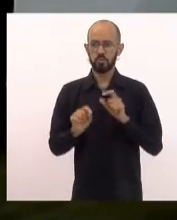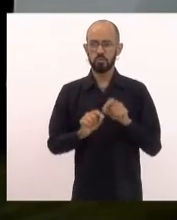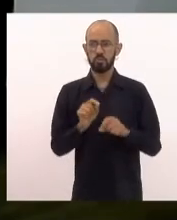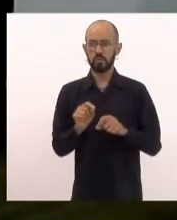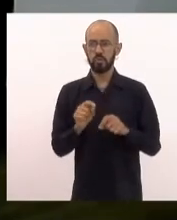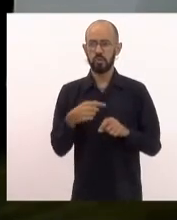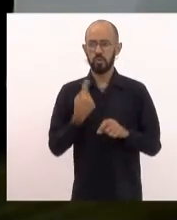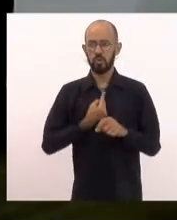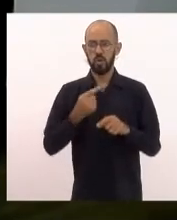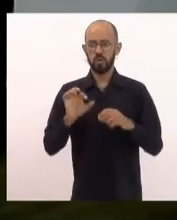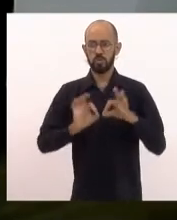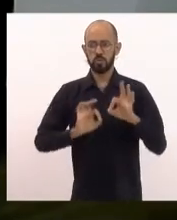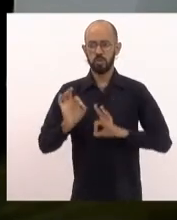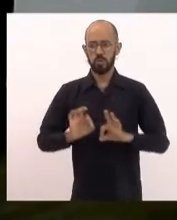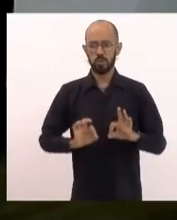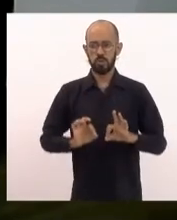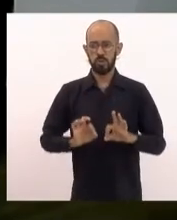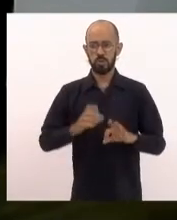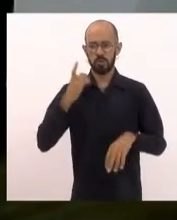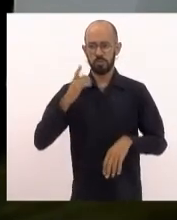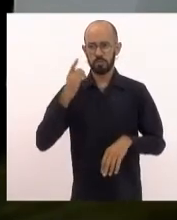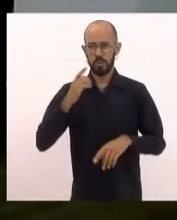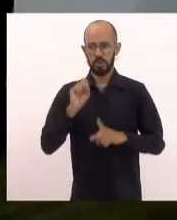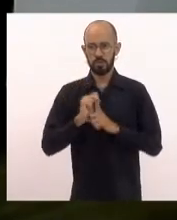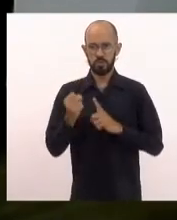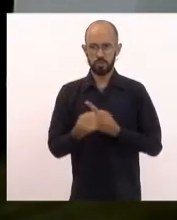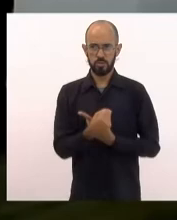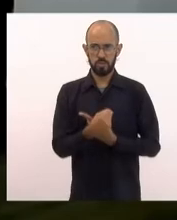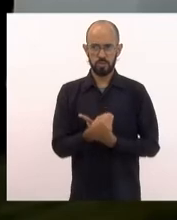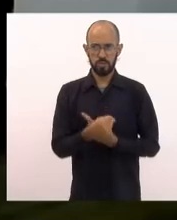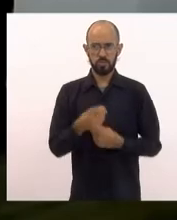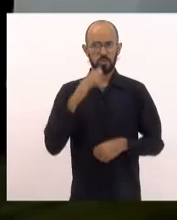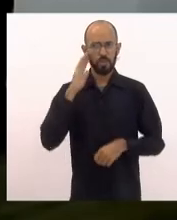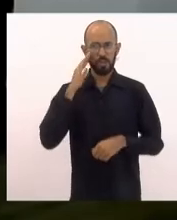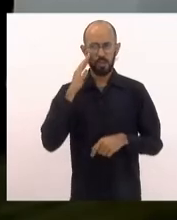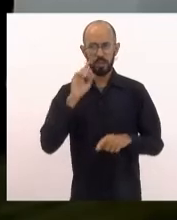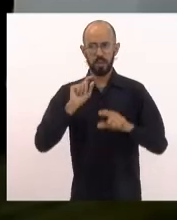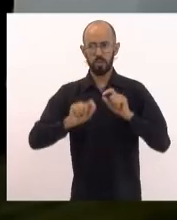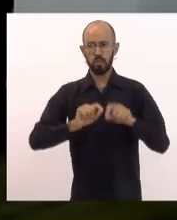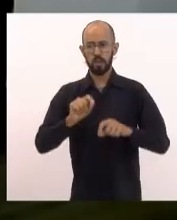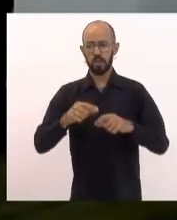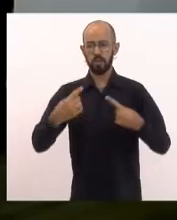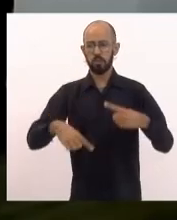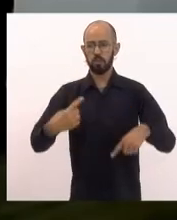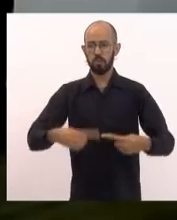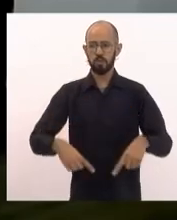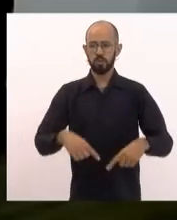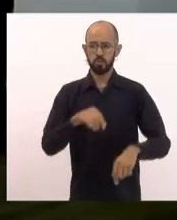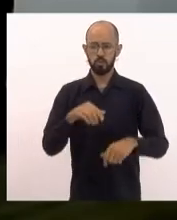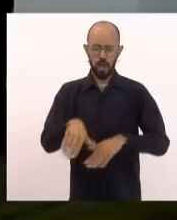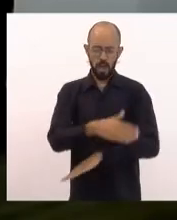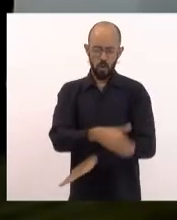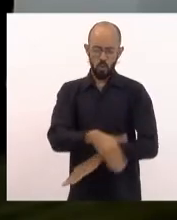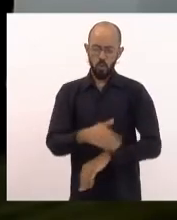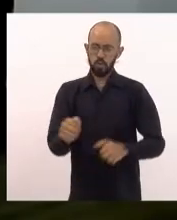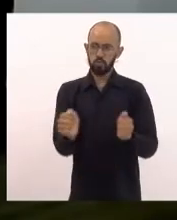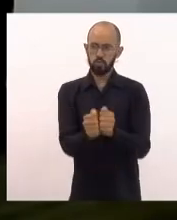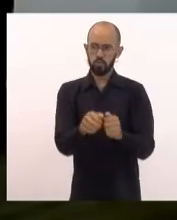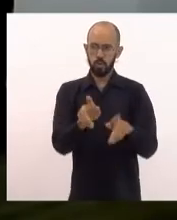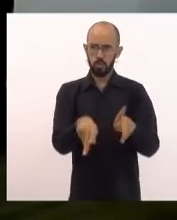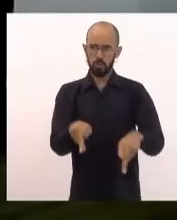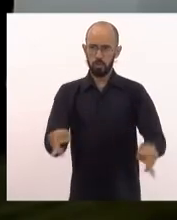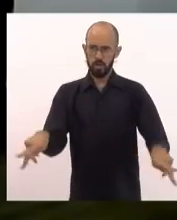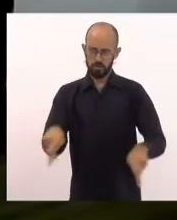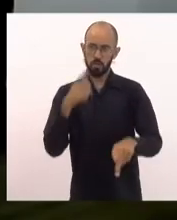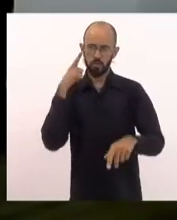nosso projeto deputado na sociedade, por entender que o político, na rua, junto com o povo, a chance de